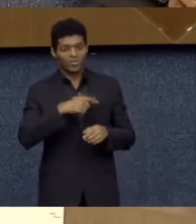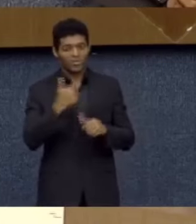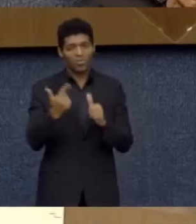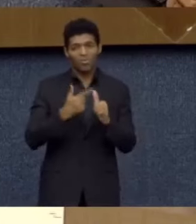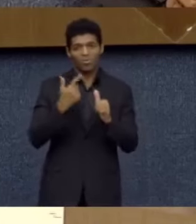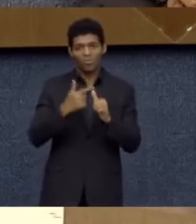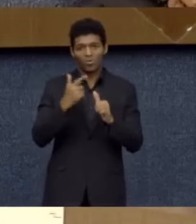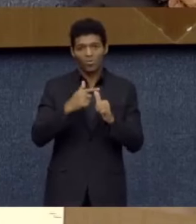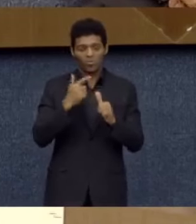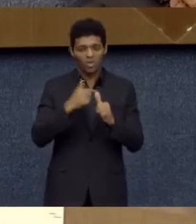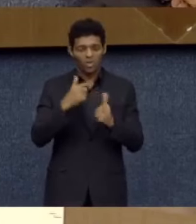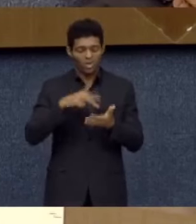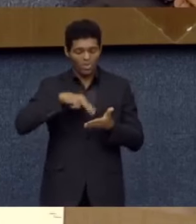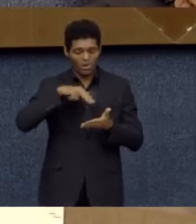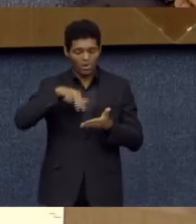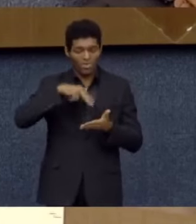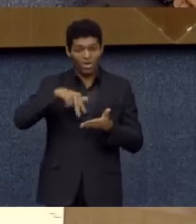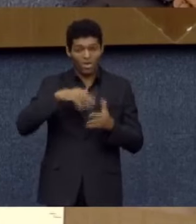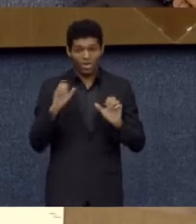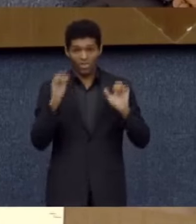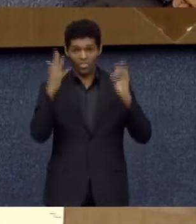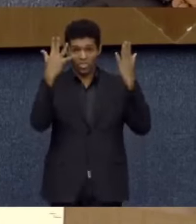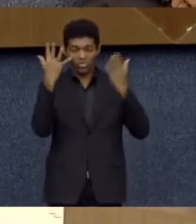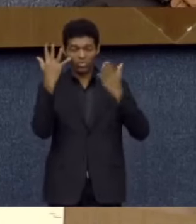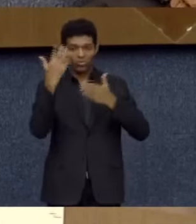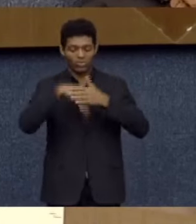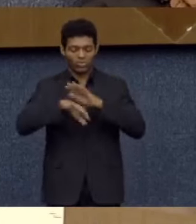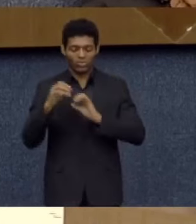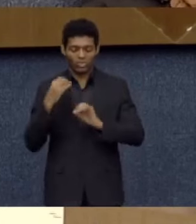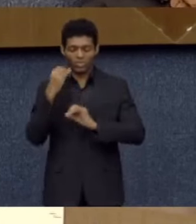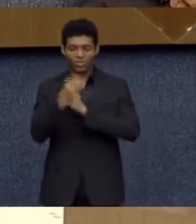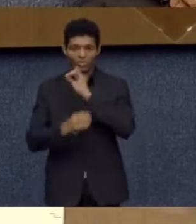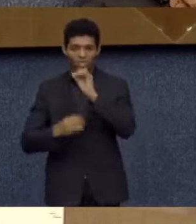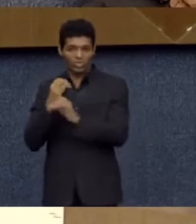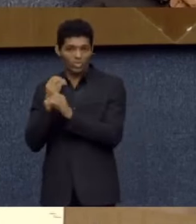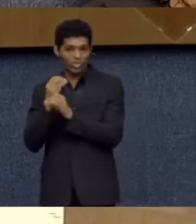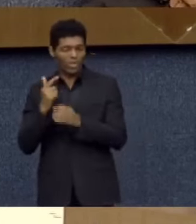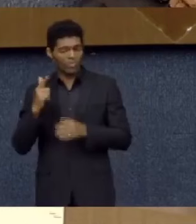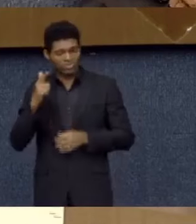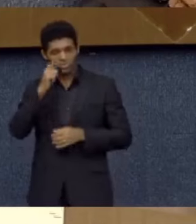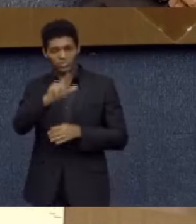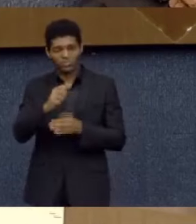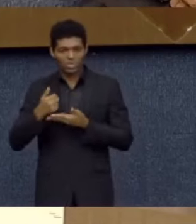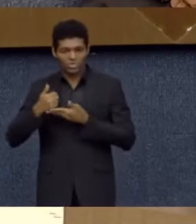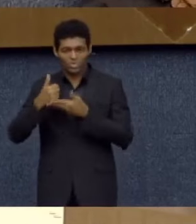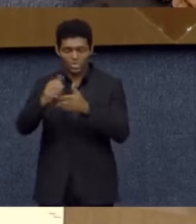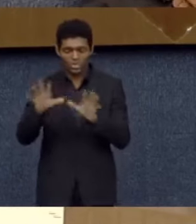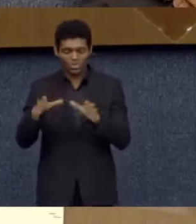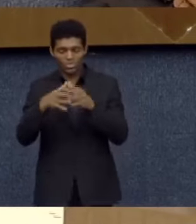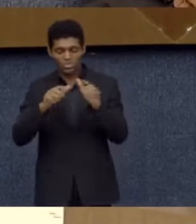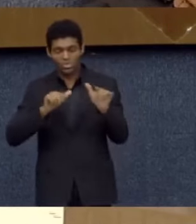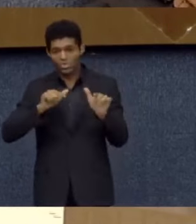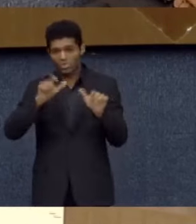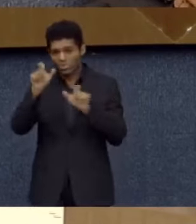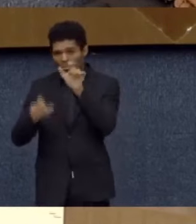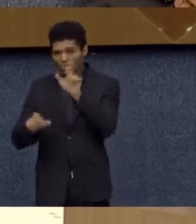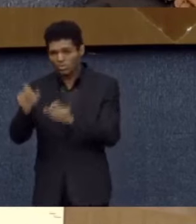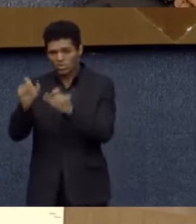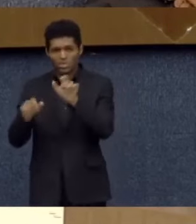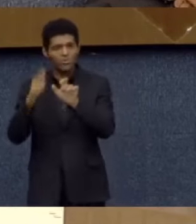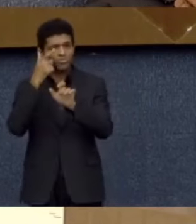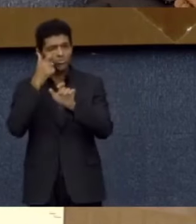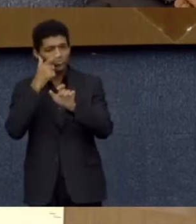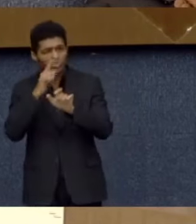e promotores de evento que, infelizmente, não tinham como trabalhar naquele período e enfrentavam grandes